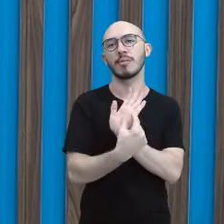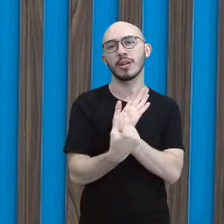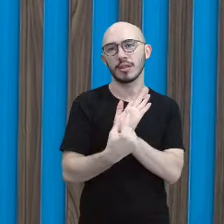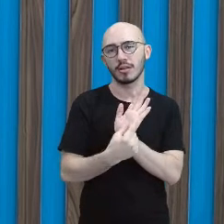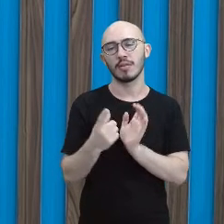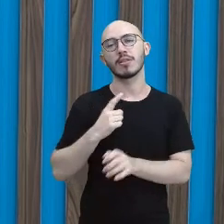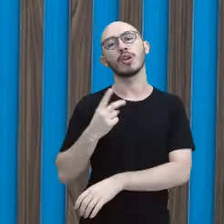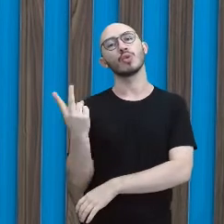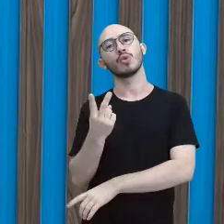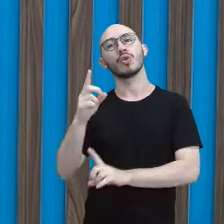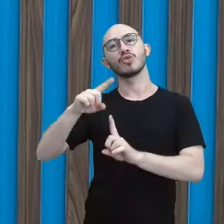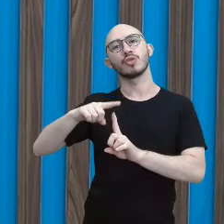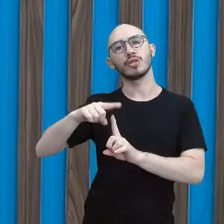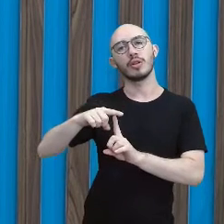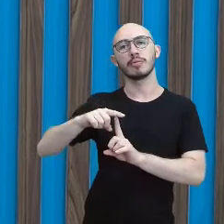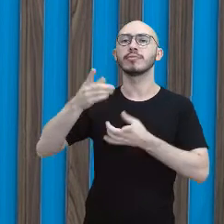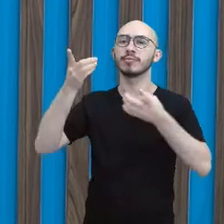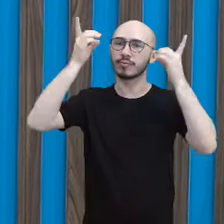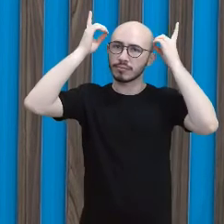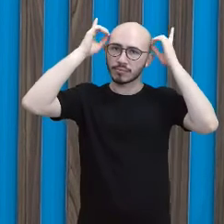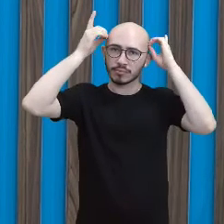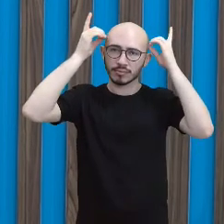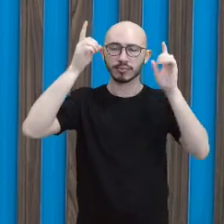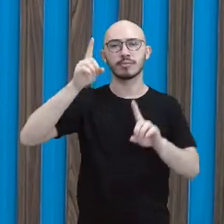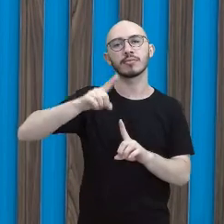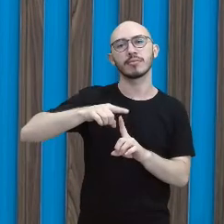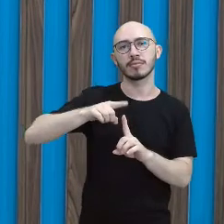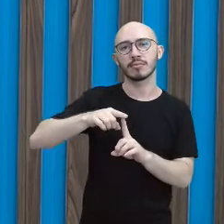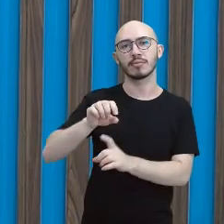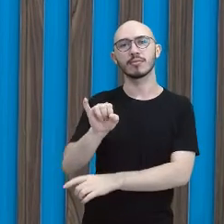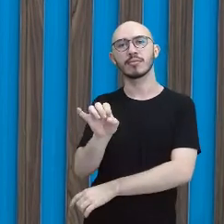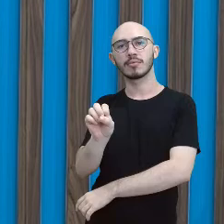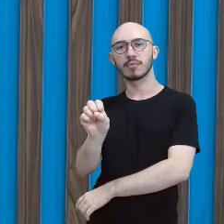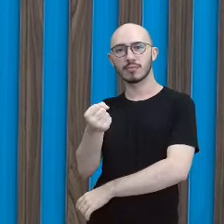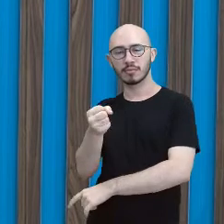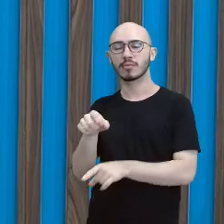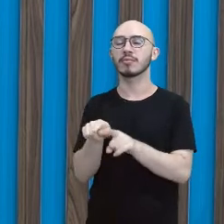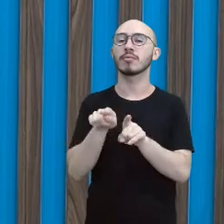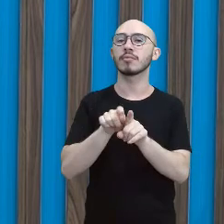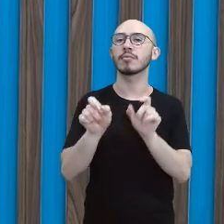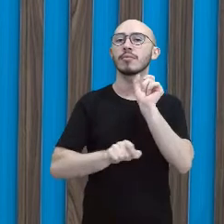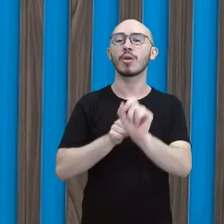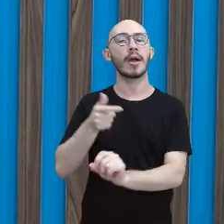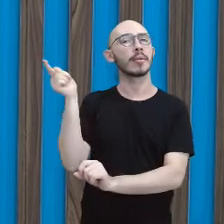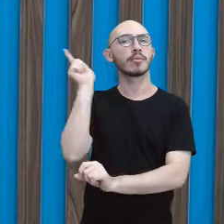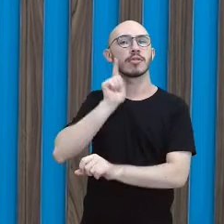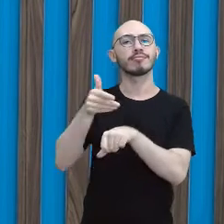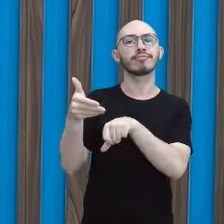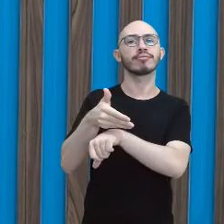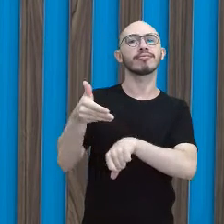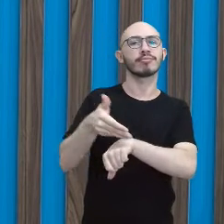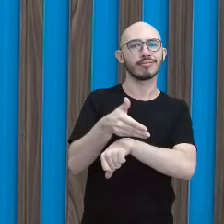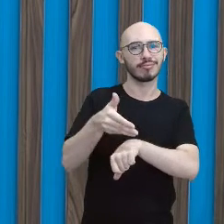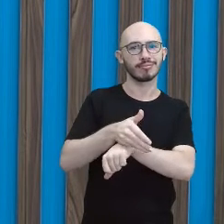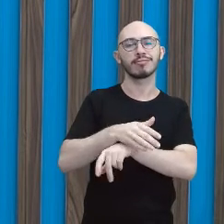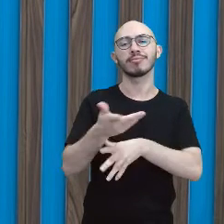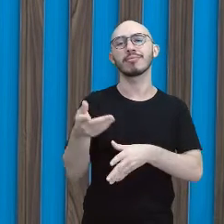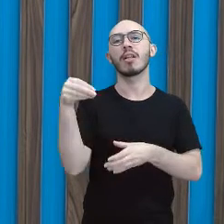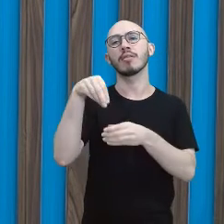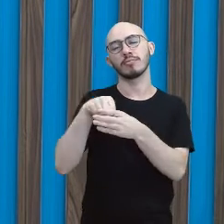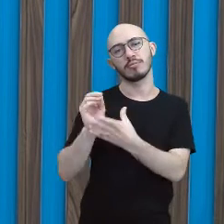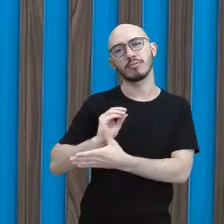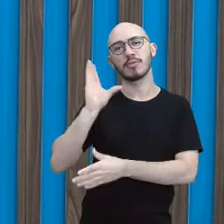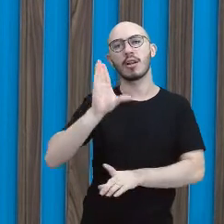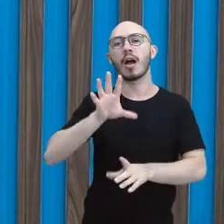os dois tipos, né? Tanto no sistema Android quanto no sistema iOS, para que você consiga acessar, ser direcionado para a lojinha e